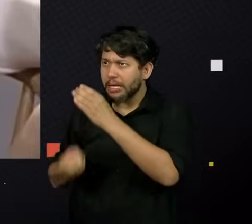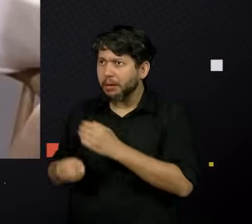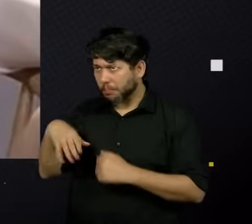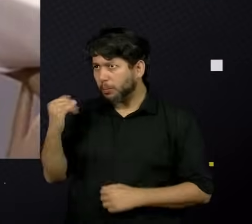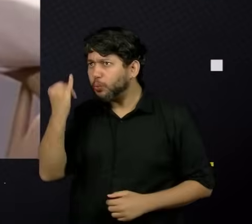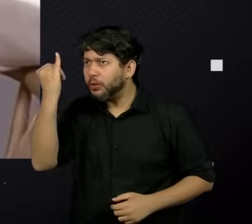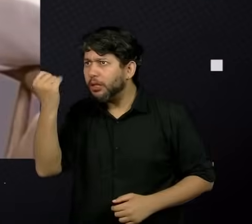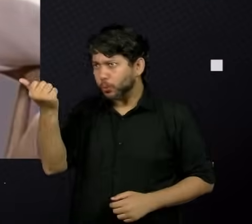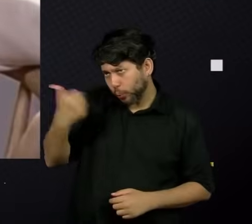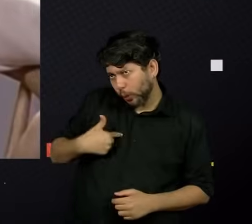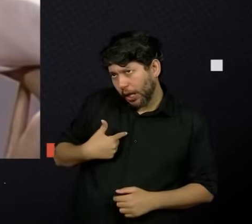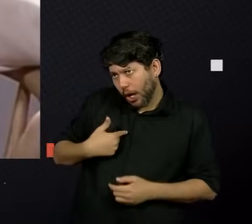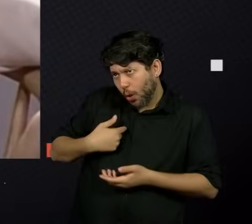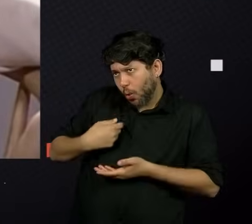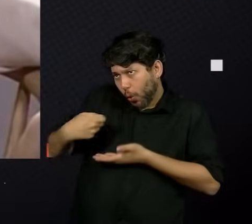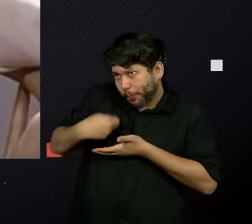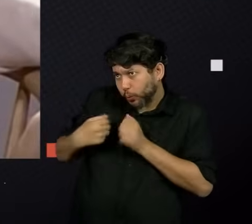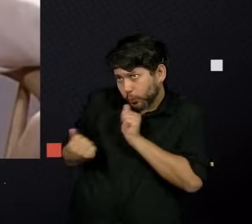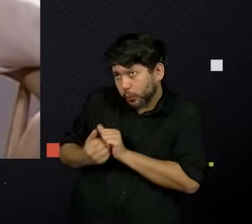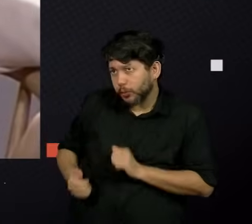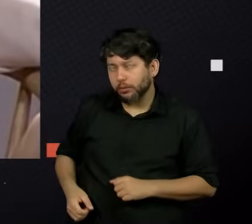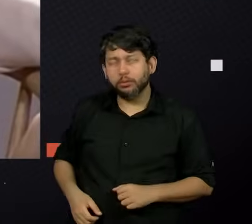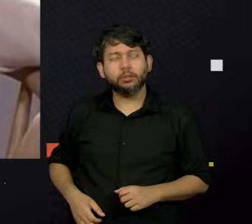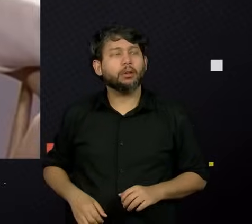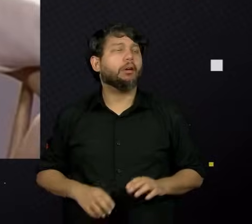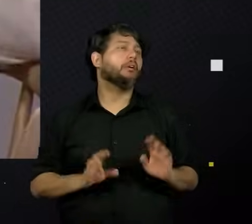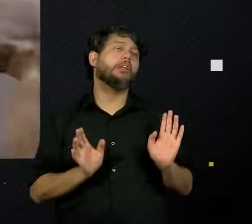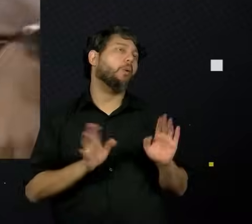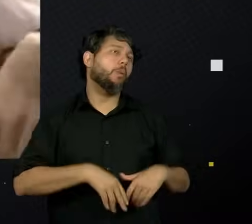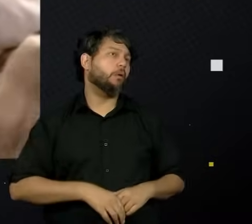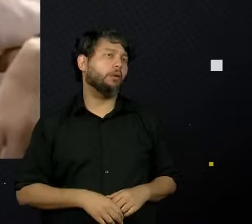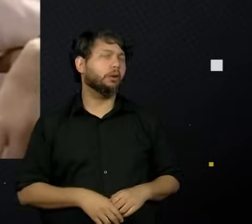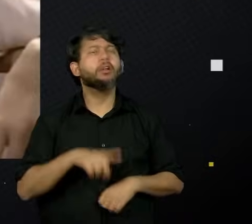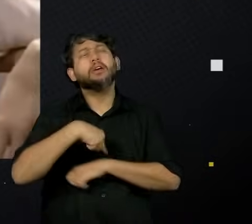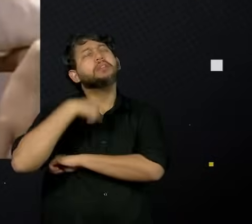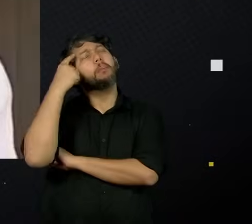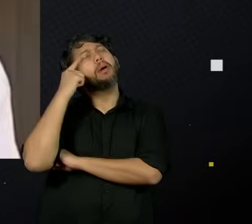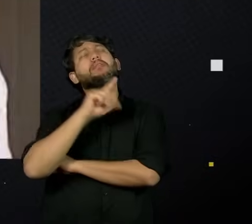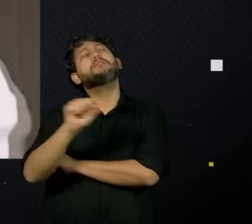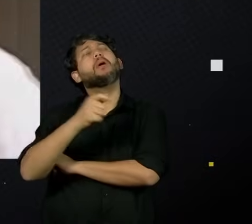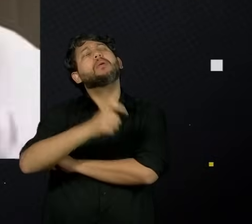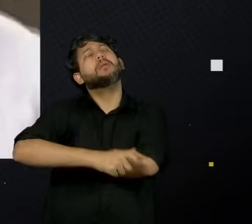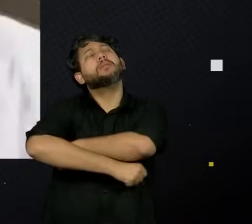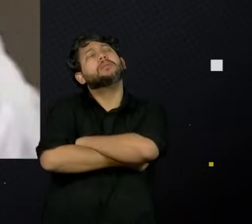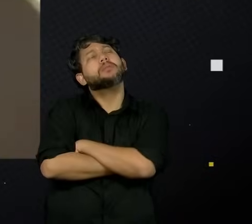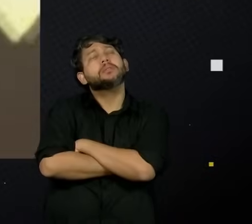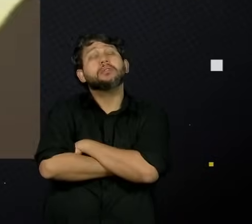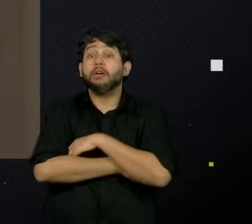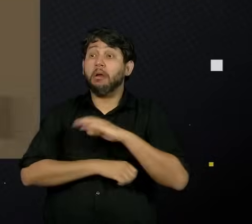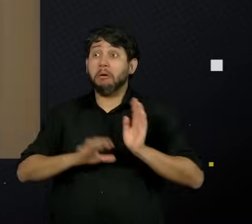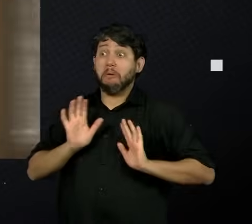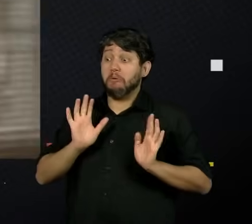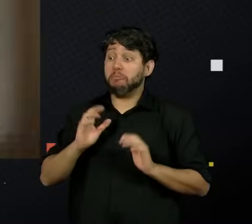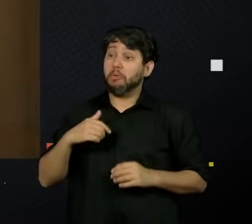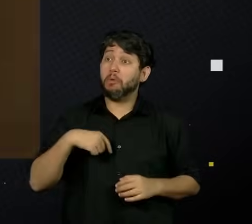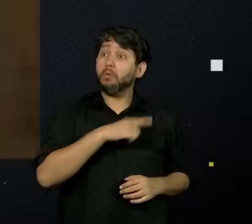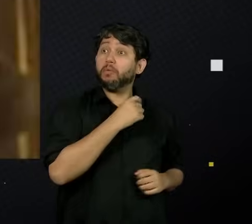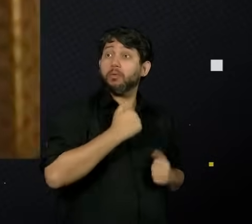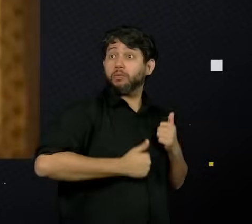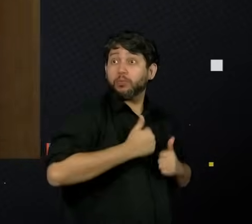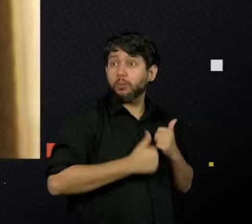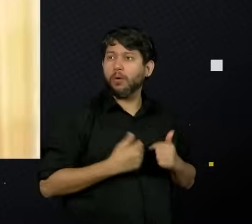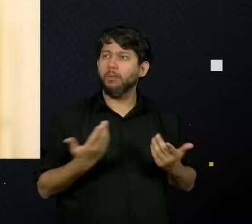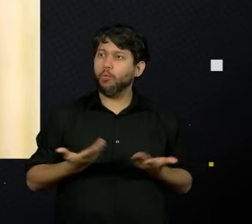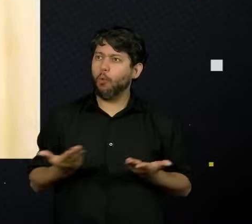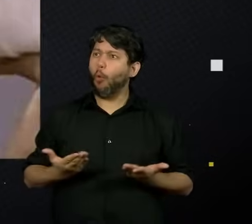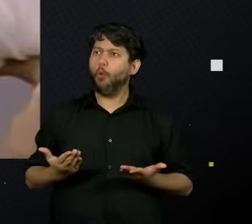é? Não, também não é assim, viu? Onde é que o senhor pensa que vai? Ah, eu vou ao futebol. Vai ter um jogaço